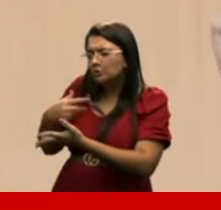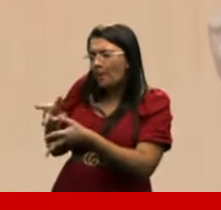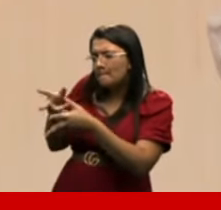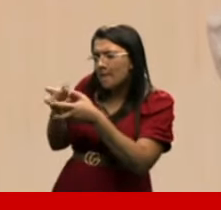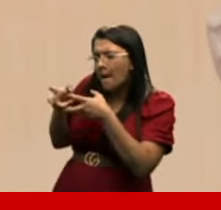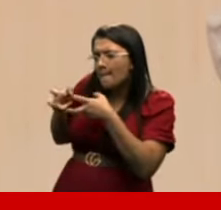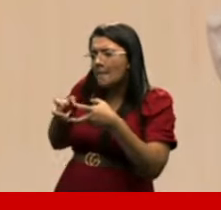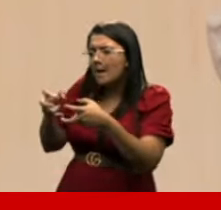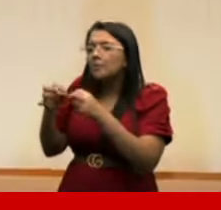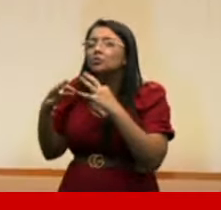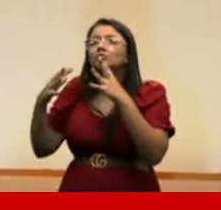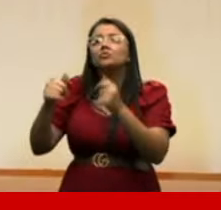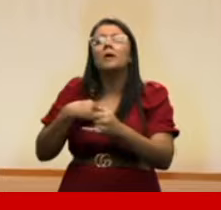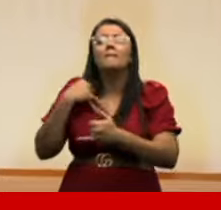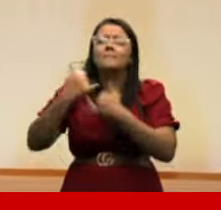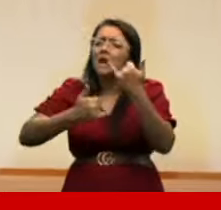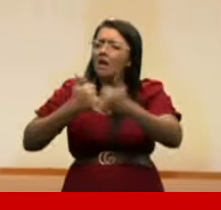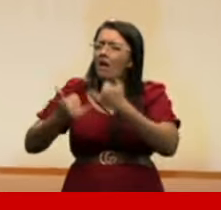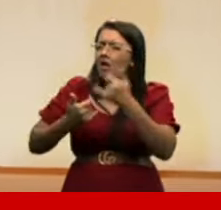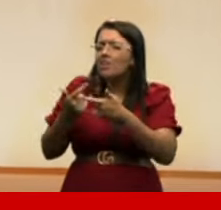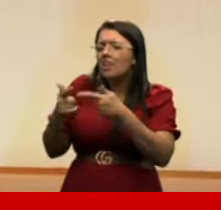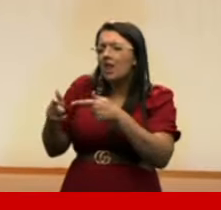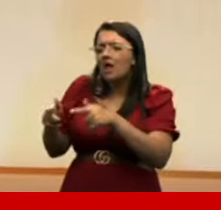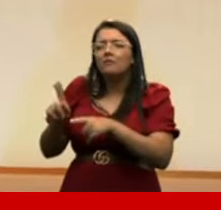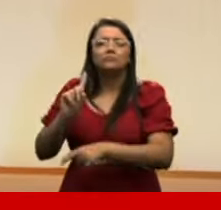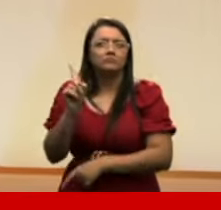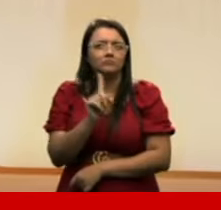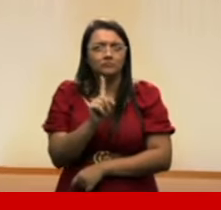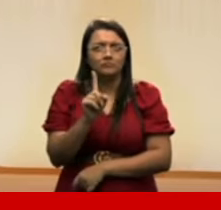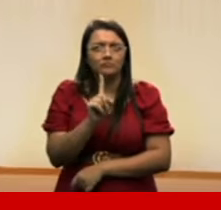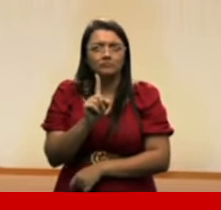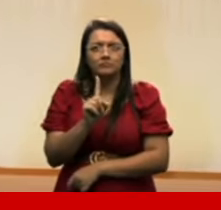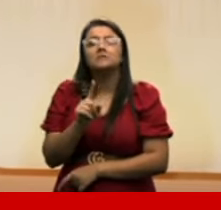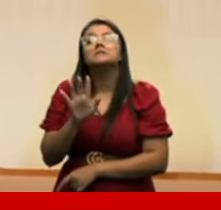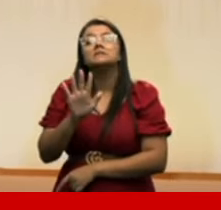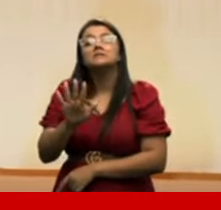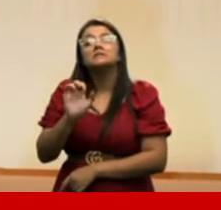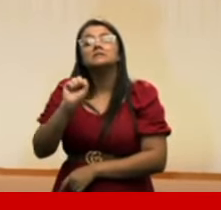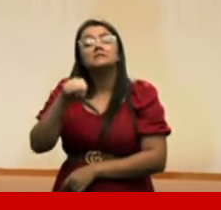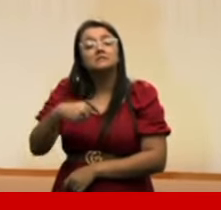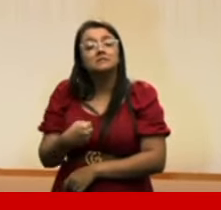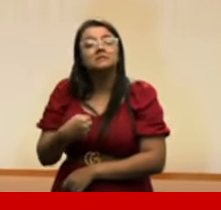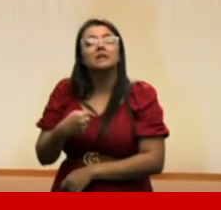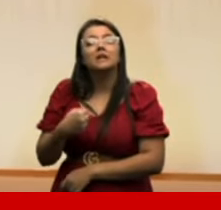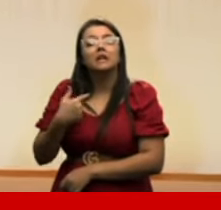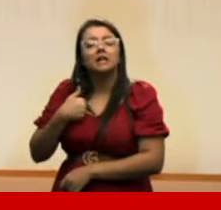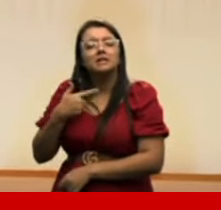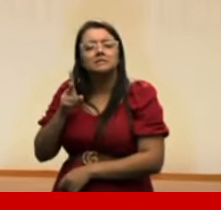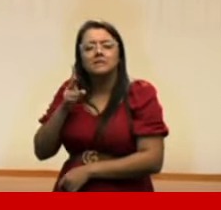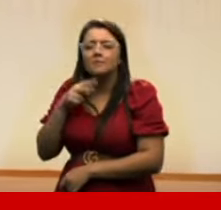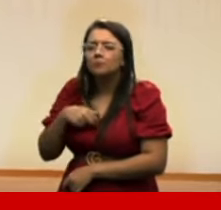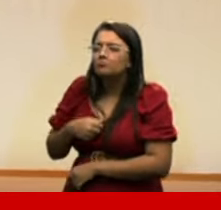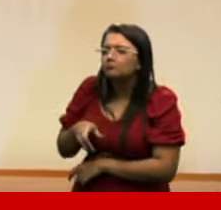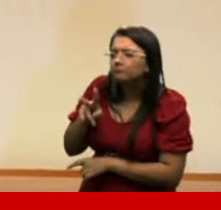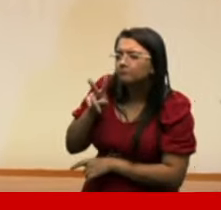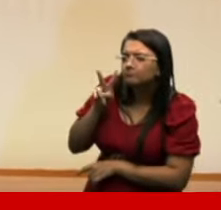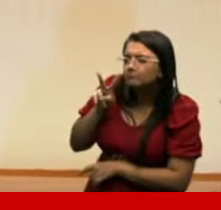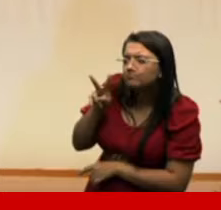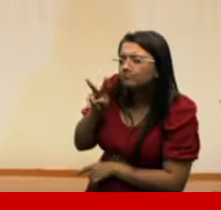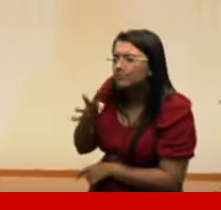Ela não ficava brincando muito com os irmãos, não. Mas ela ficava atrás de mim, olhando para